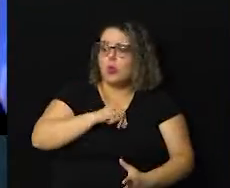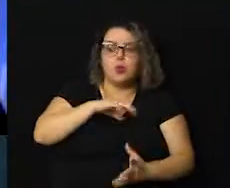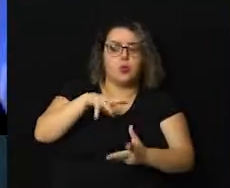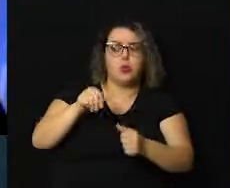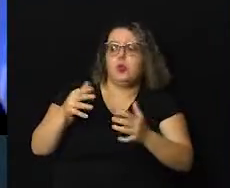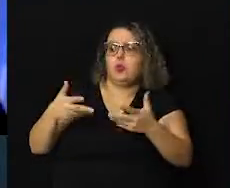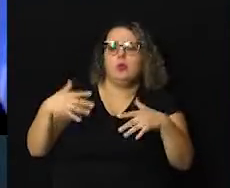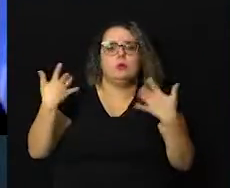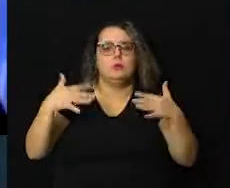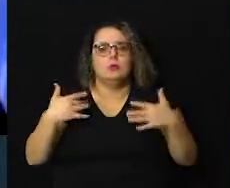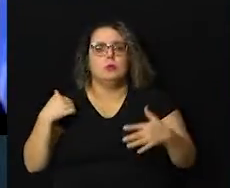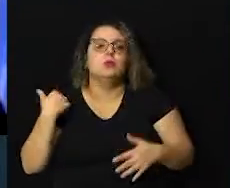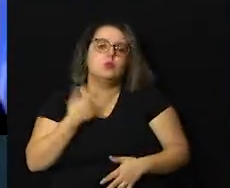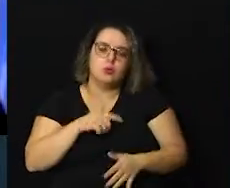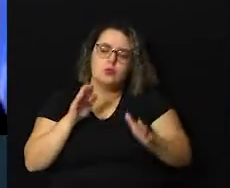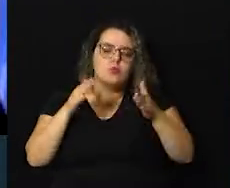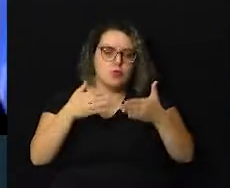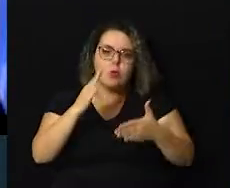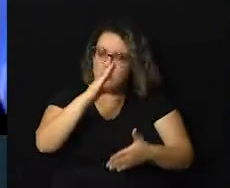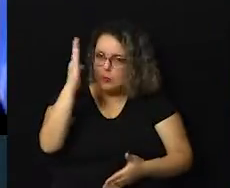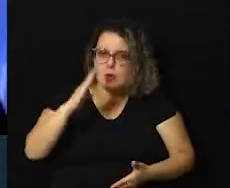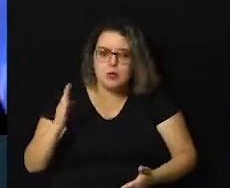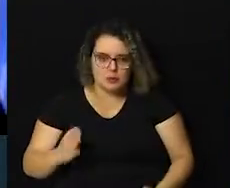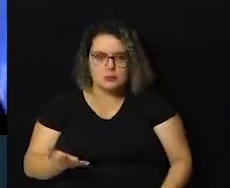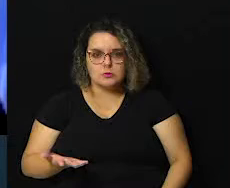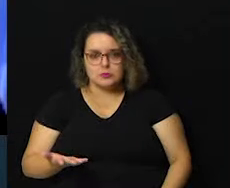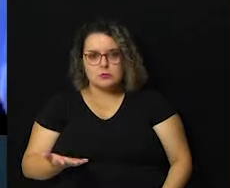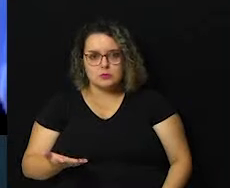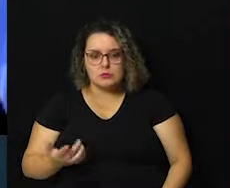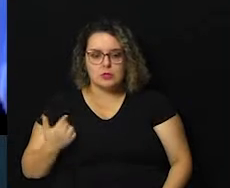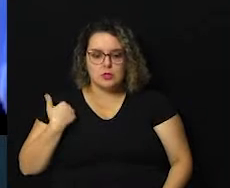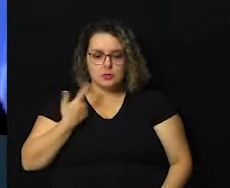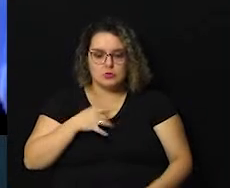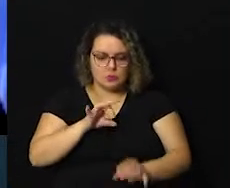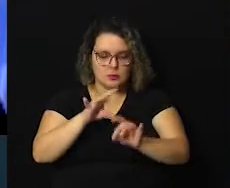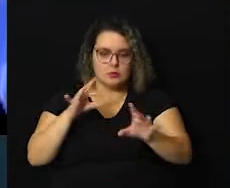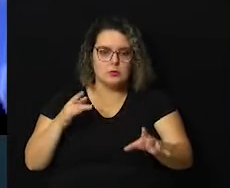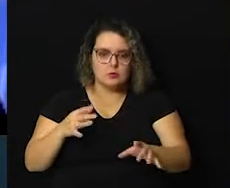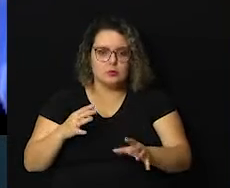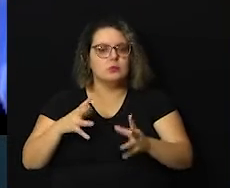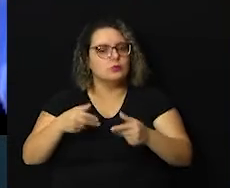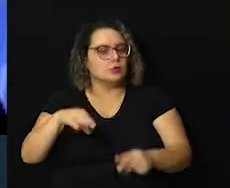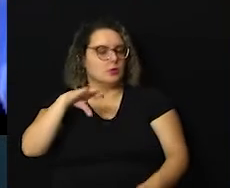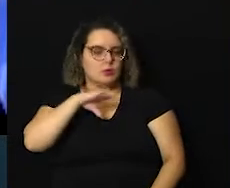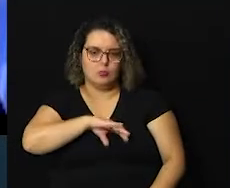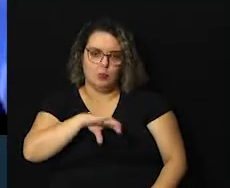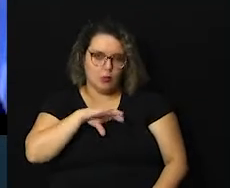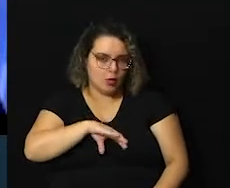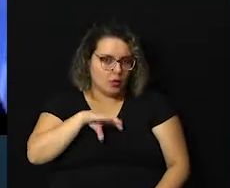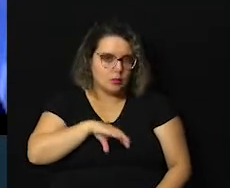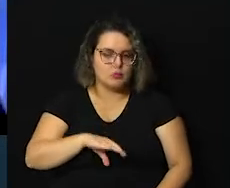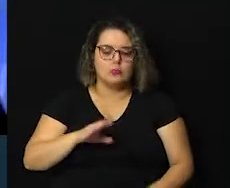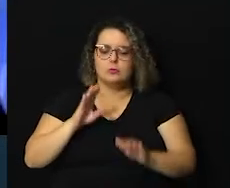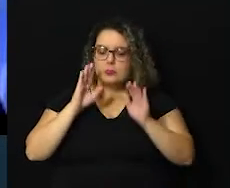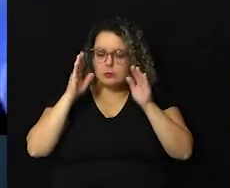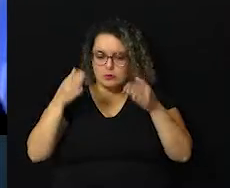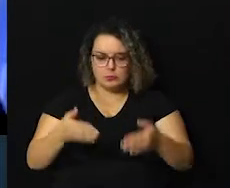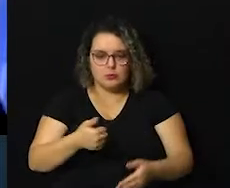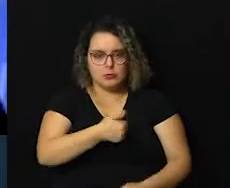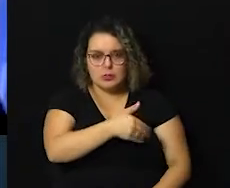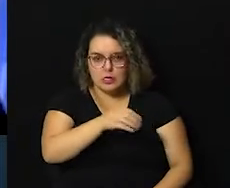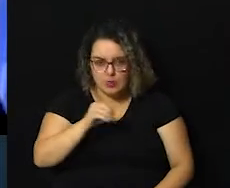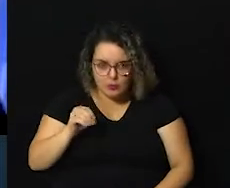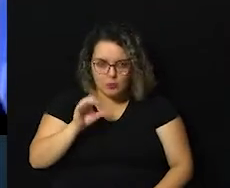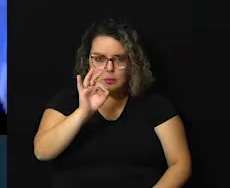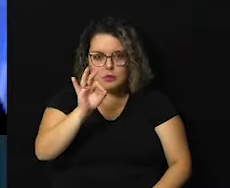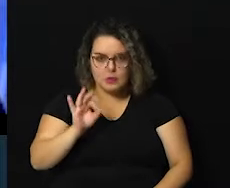na verdade nosso foco no Brasil a gente está falando de Brasil as nossas transmissões são são em português o nosso foco